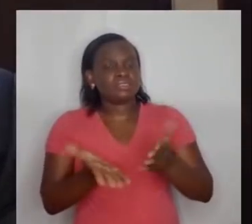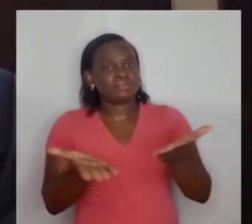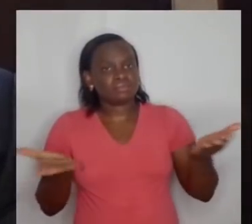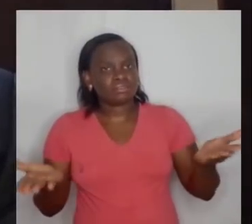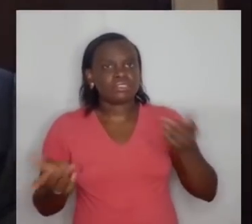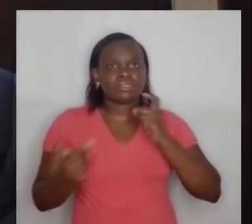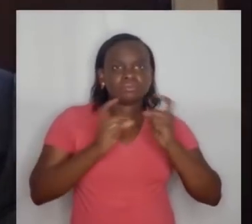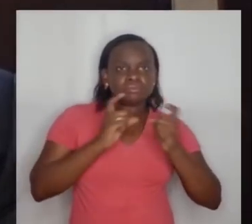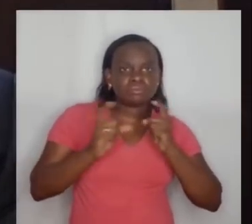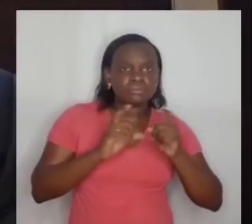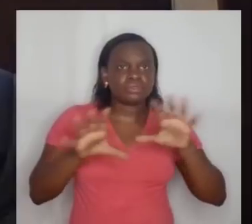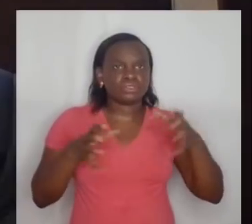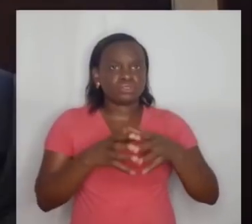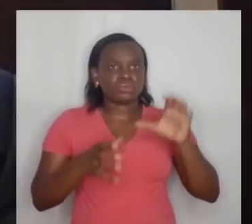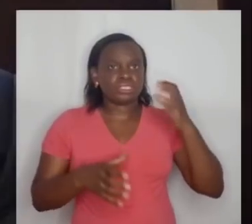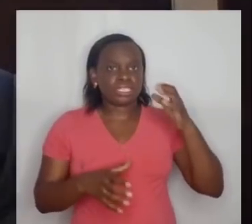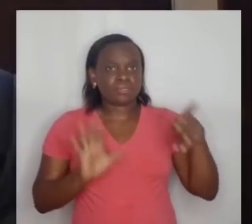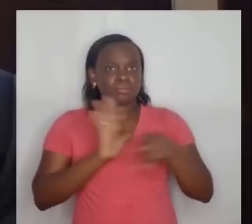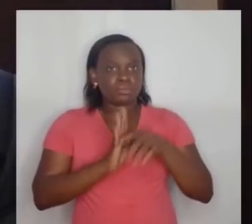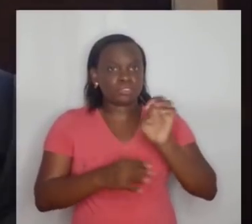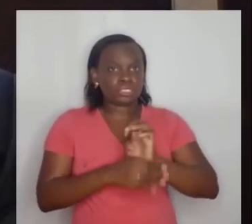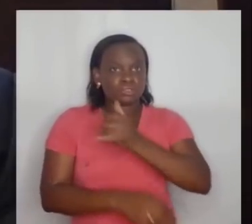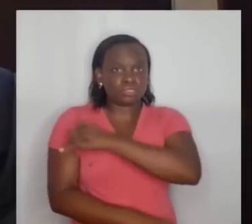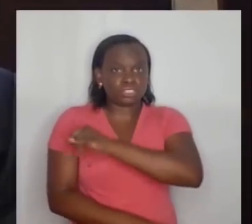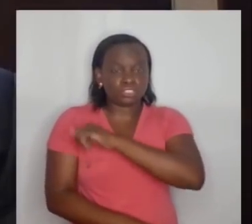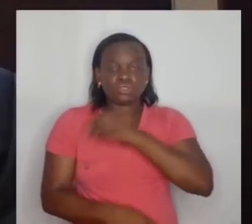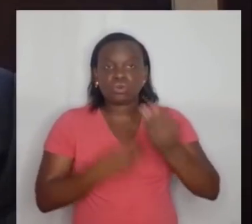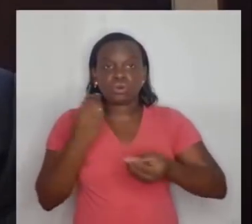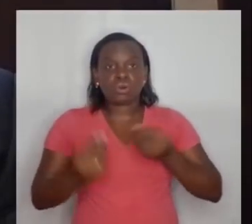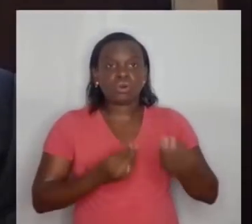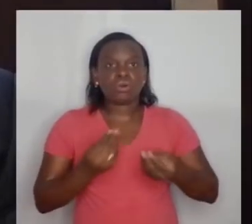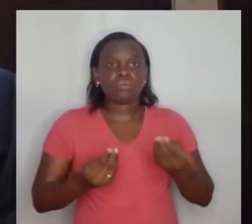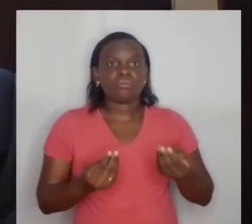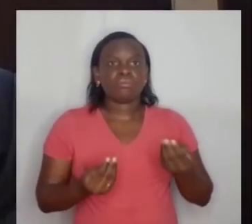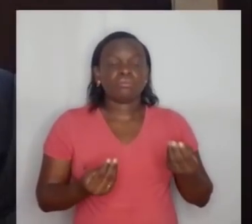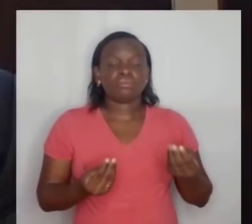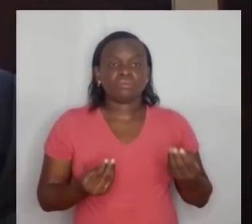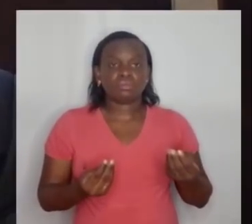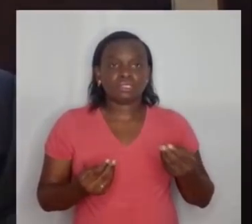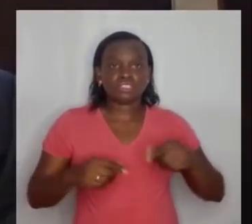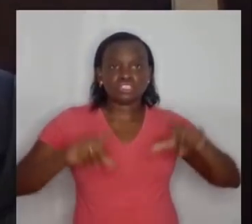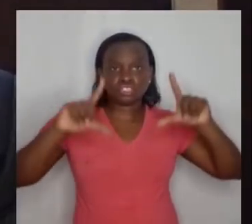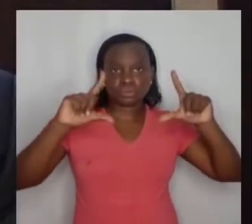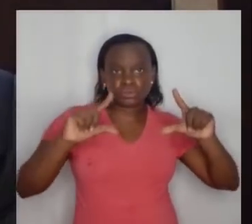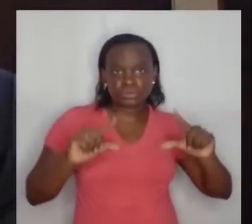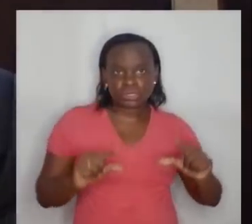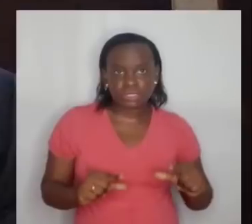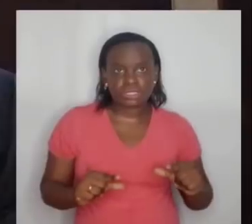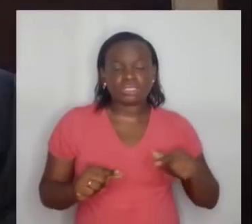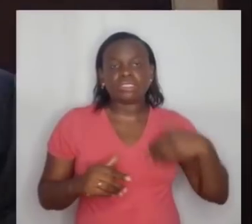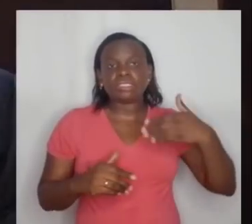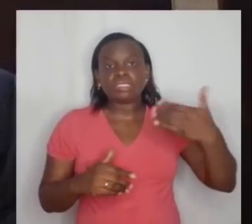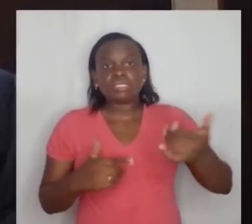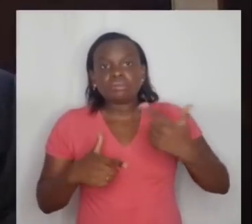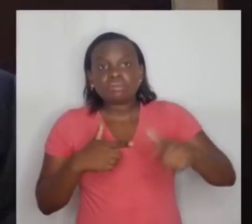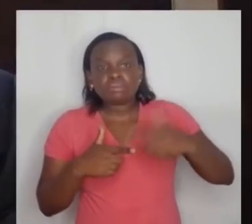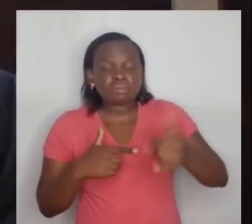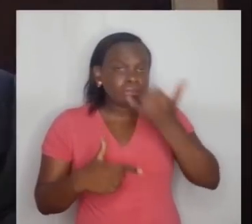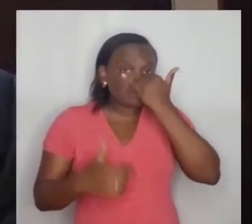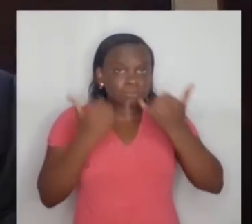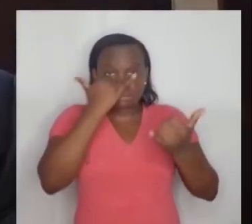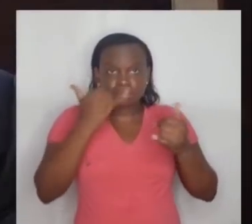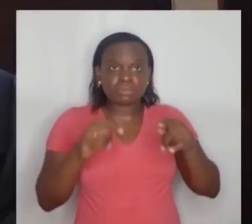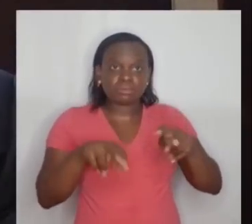a discutir com a comunidade científica do Estado maneiras de atenuar as consequências